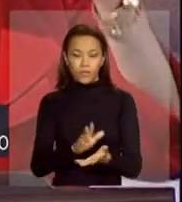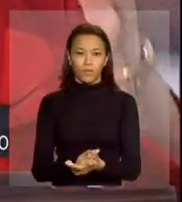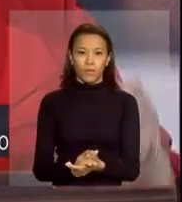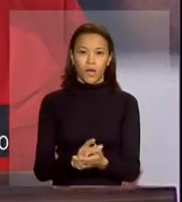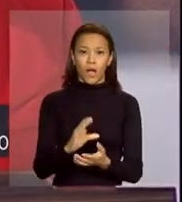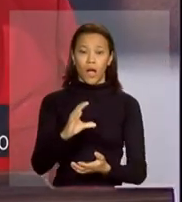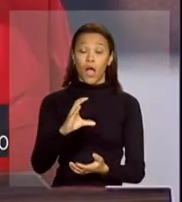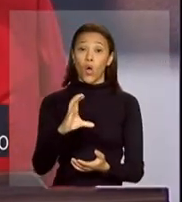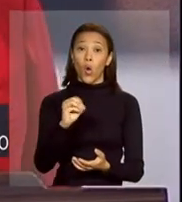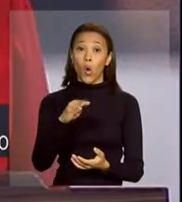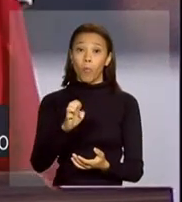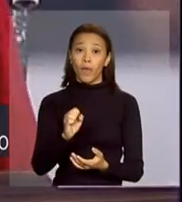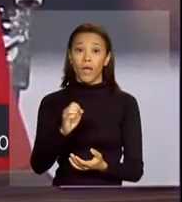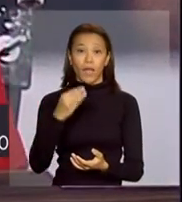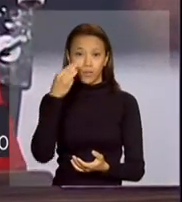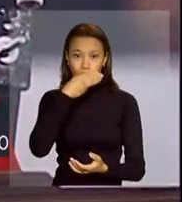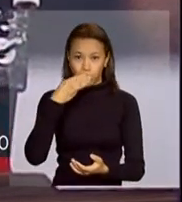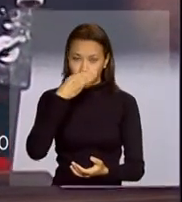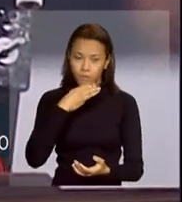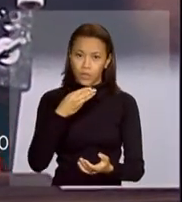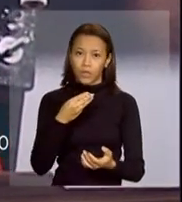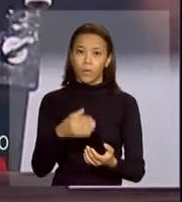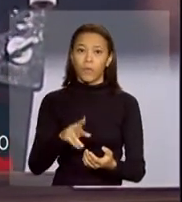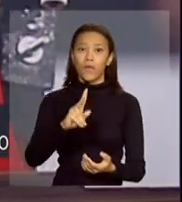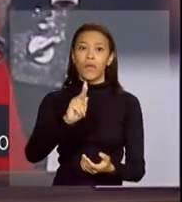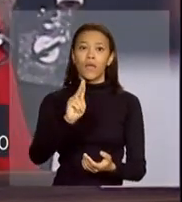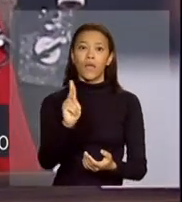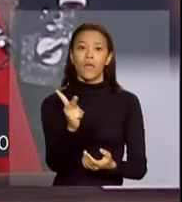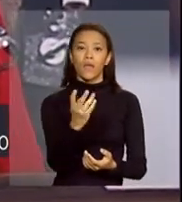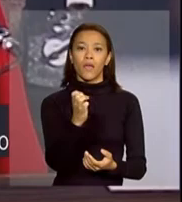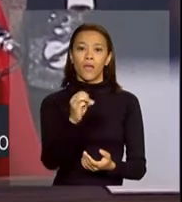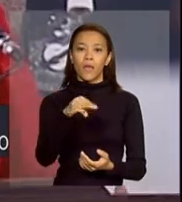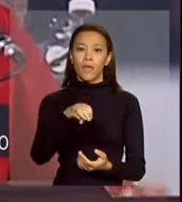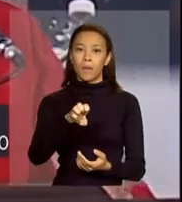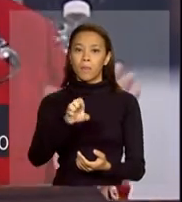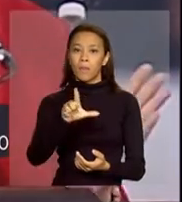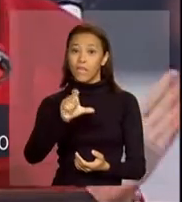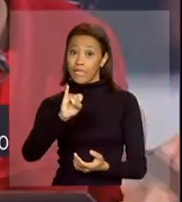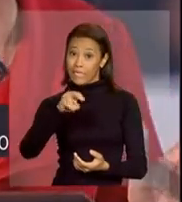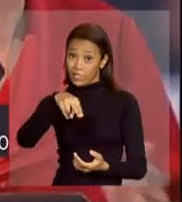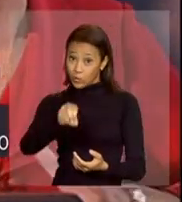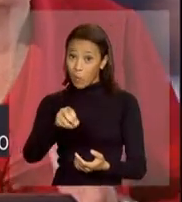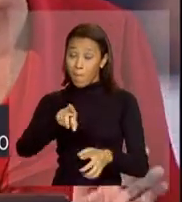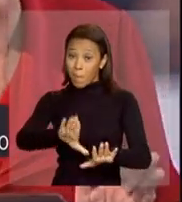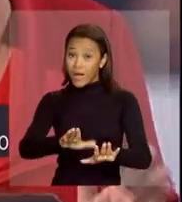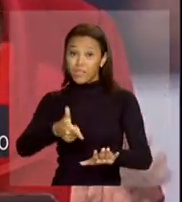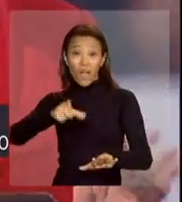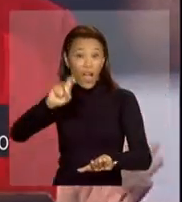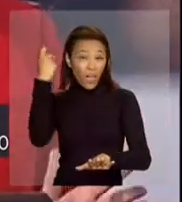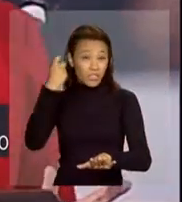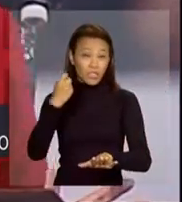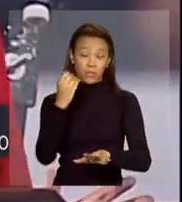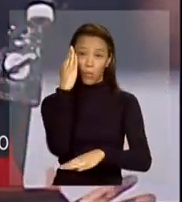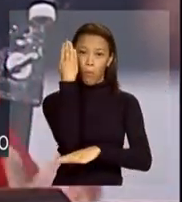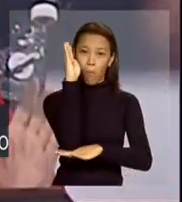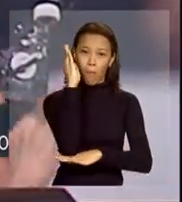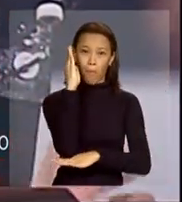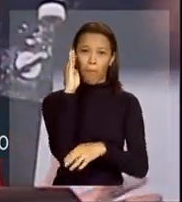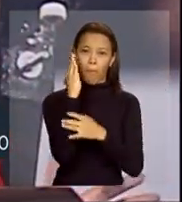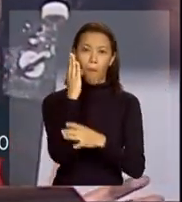Suca com o Ermelindo é mas na época não tinha nem para o Brasil